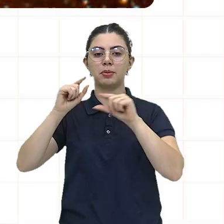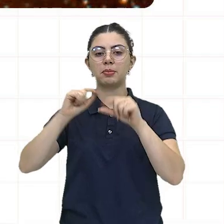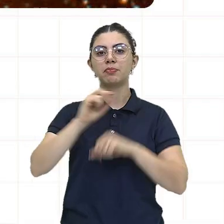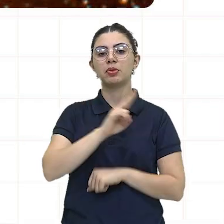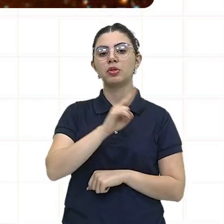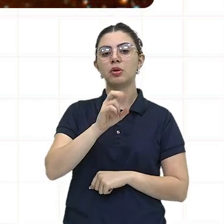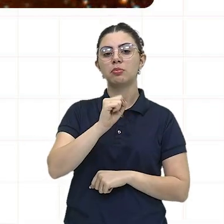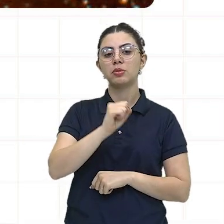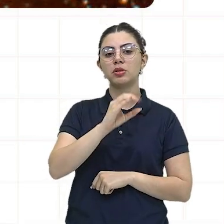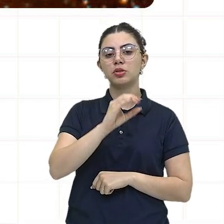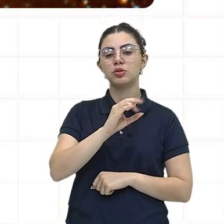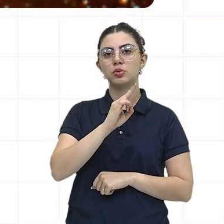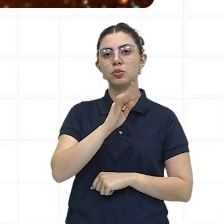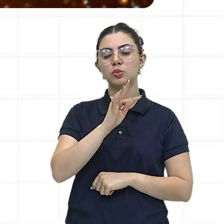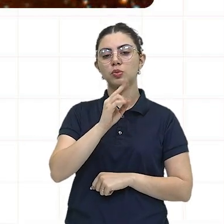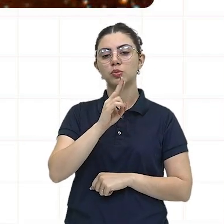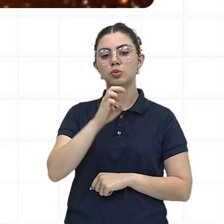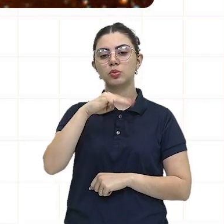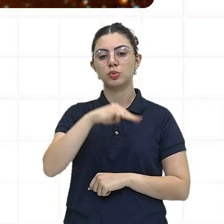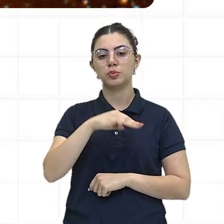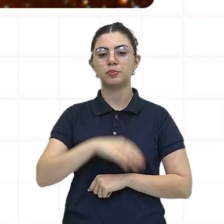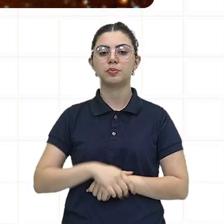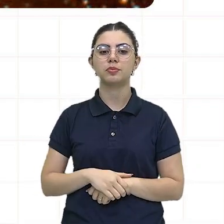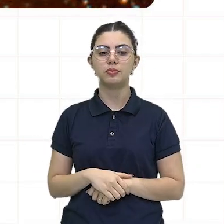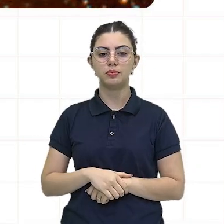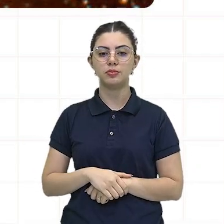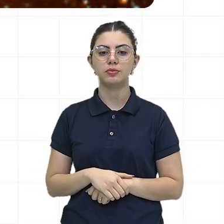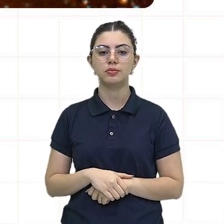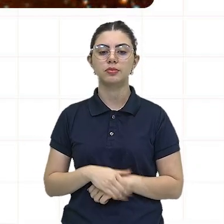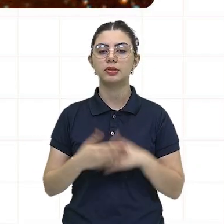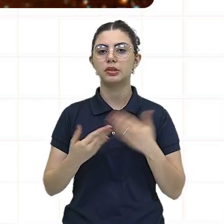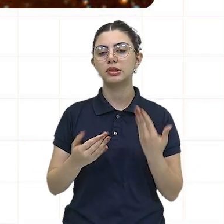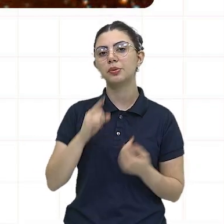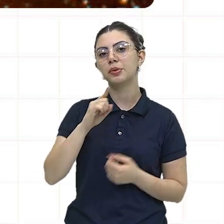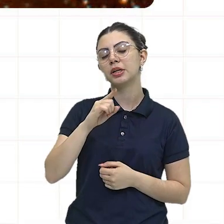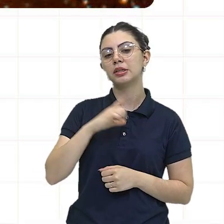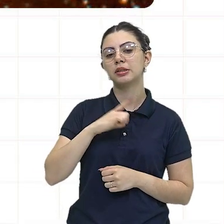O seu raio ele está entre